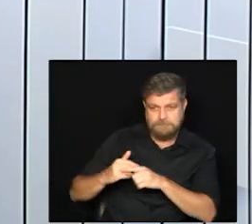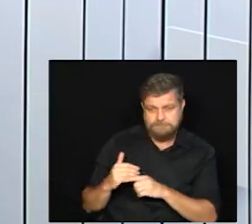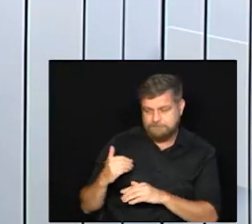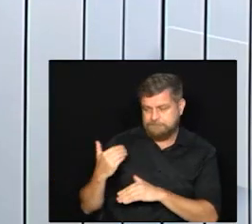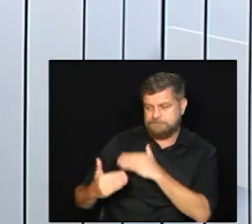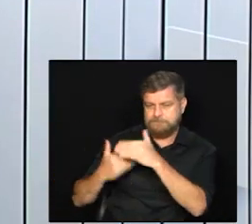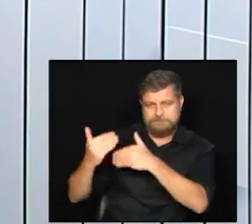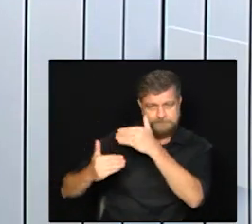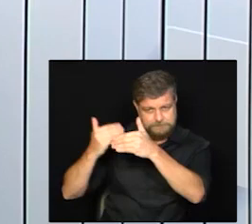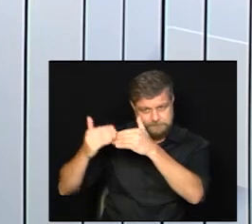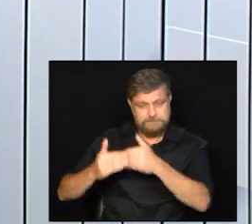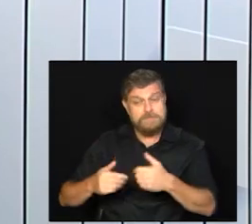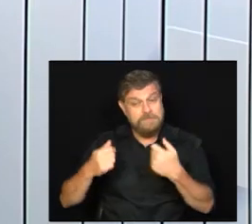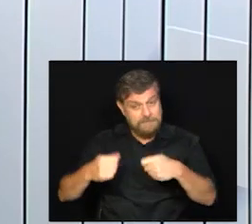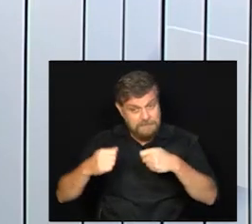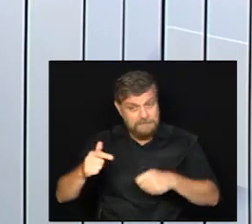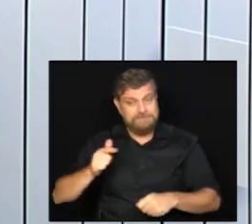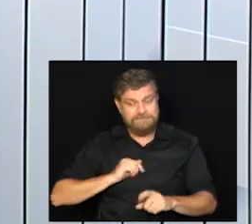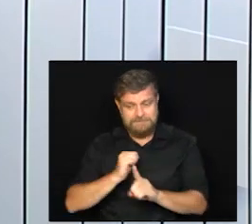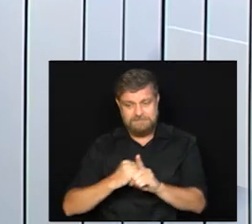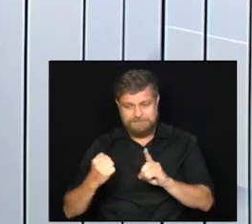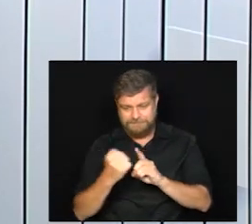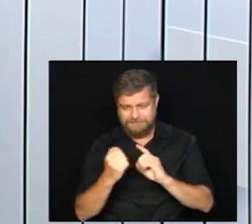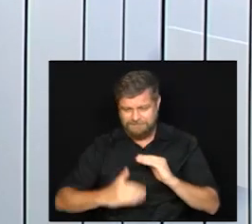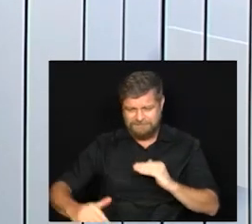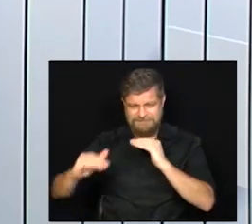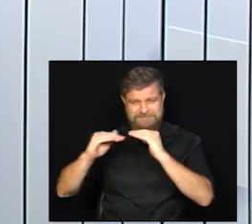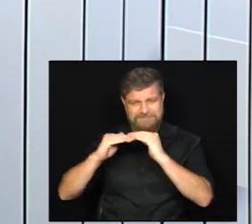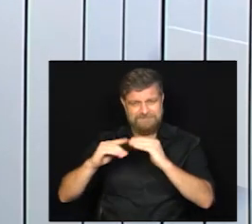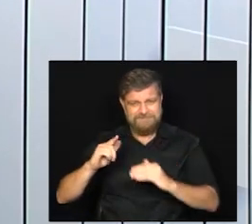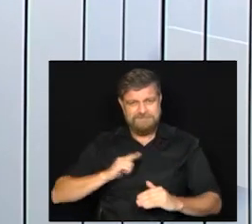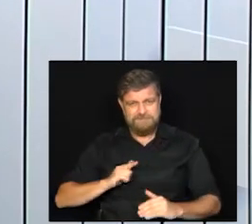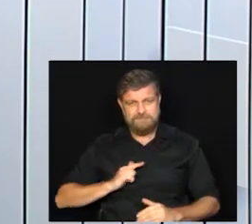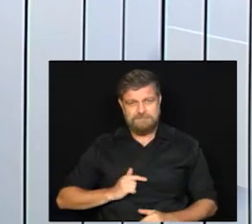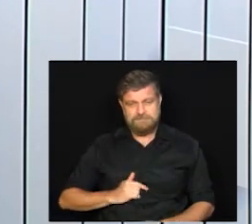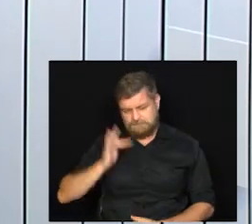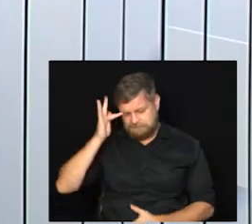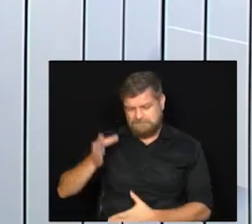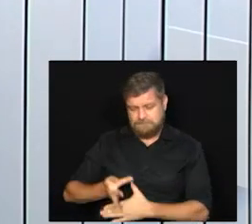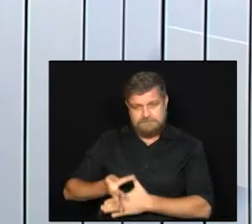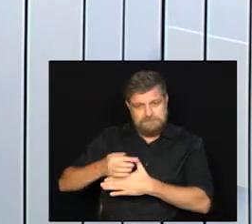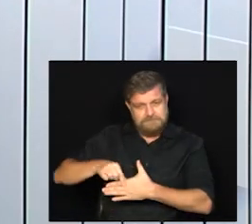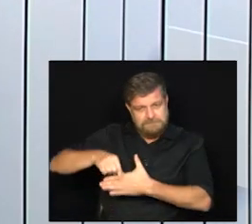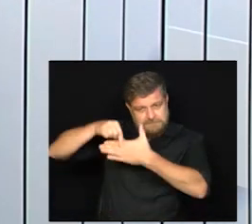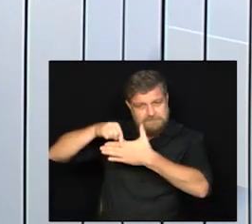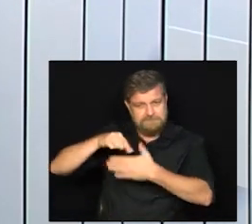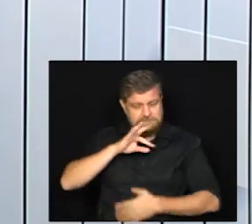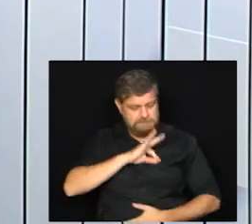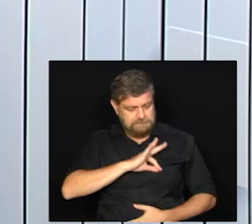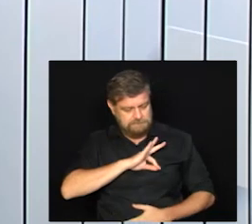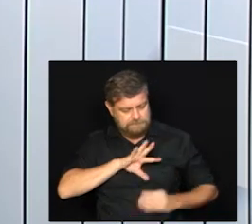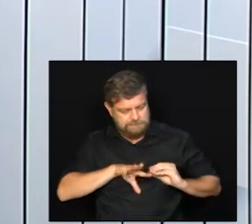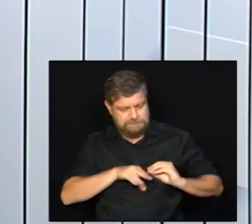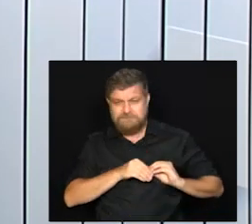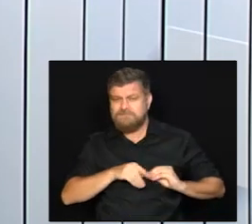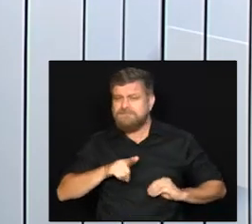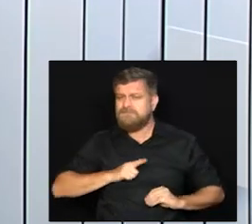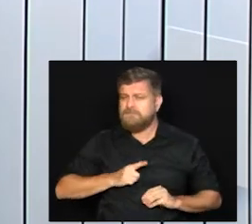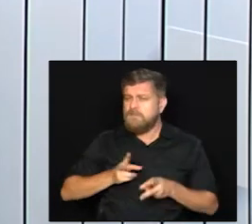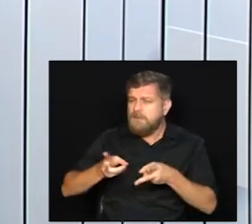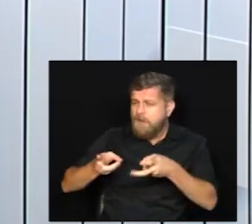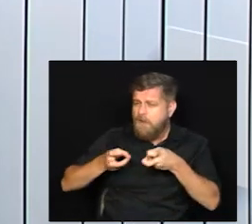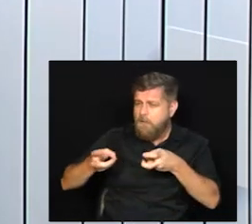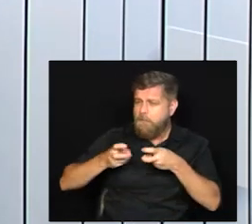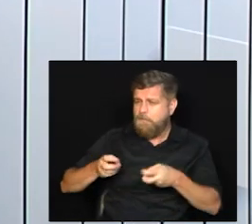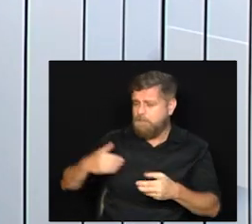que vocês precisam ter na sociedade, nos grandes cargos, nos salários. E você tem percebido